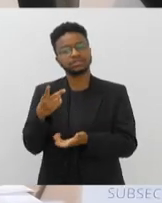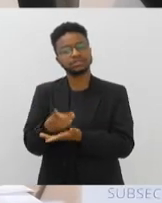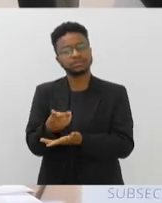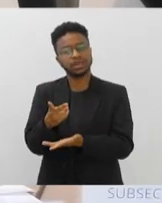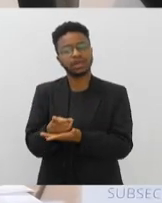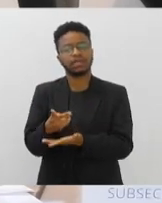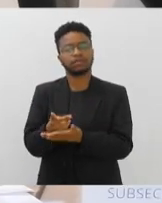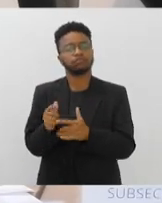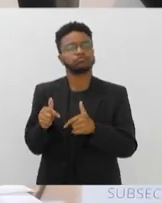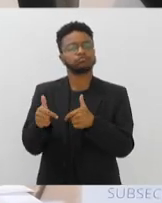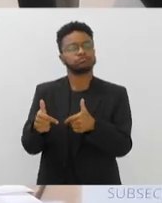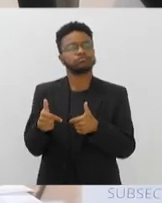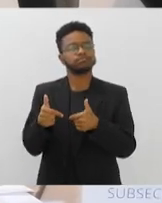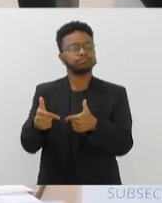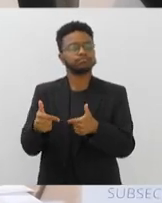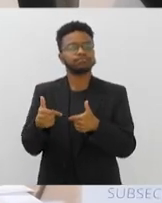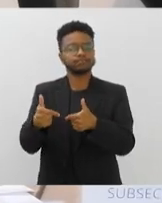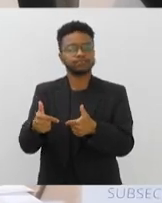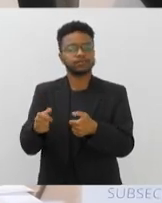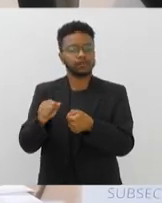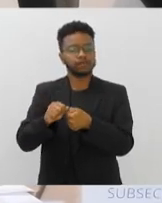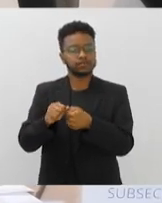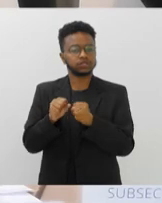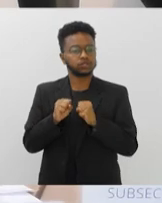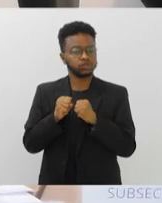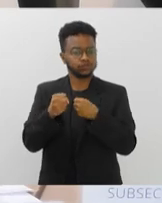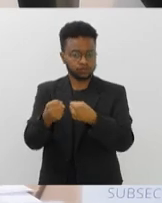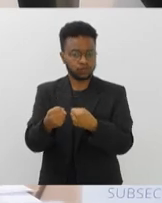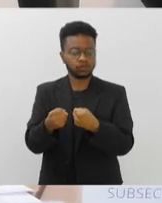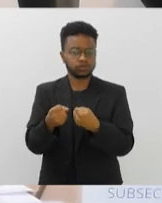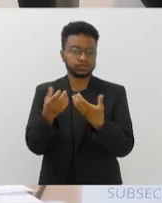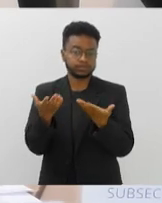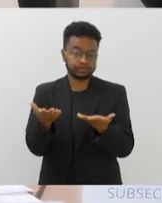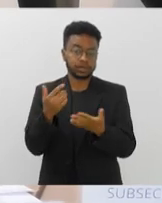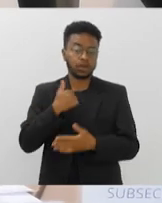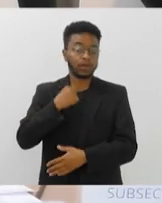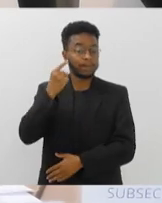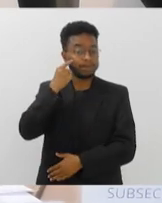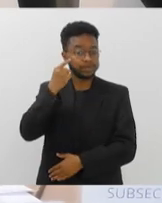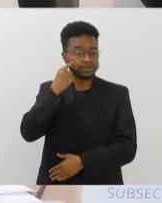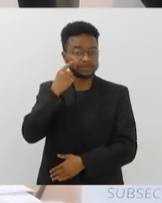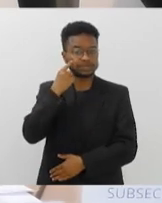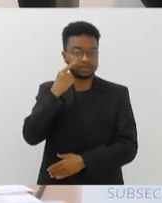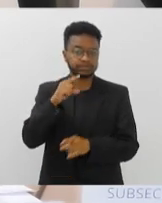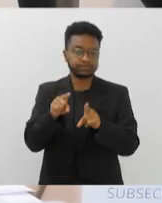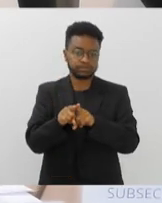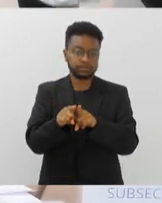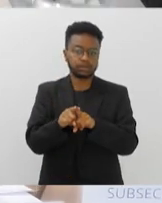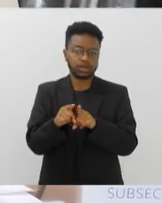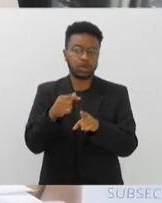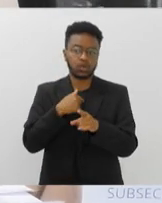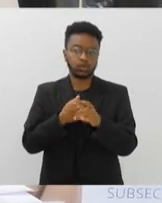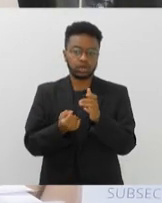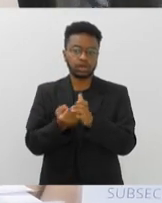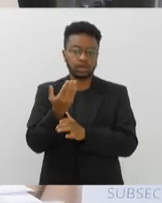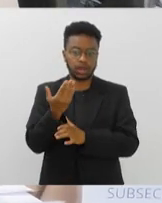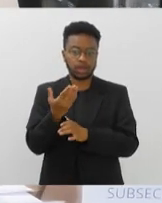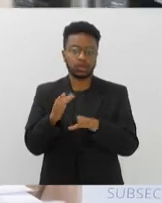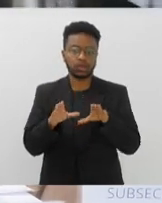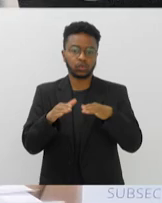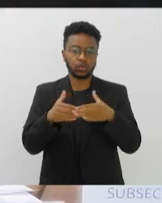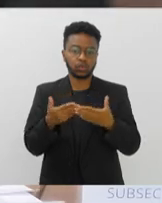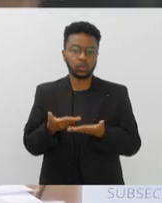inteiro fazendo essa essa essa força então eu pensei também e criei a frente